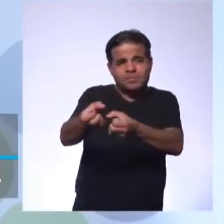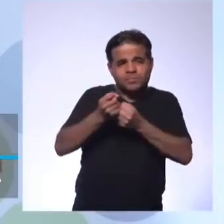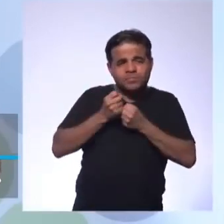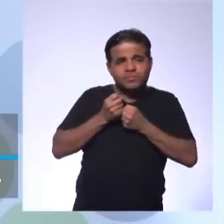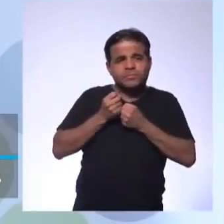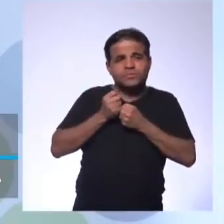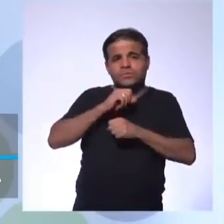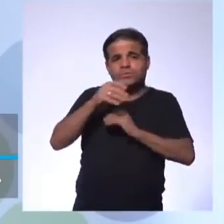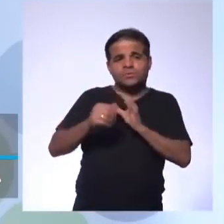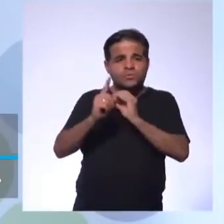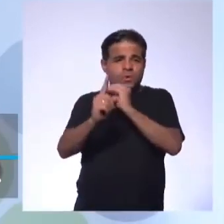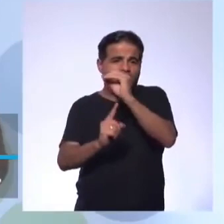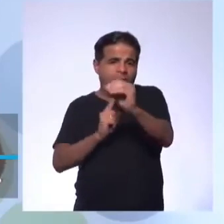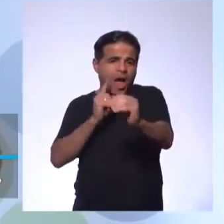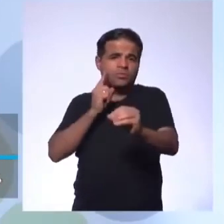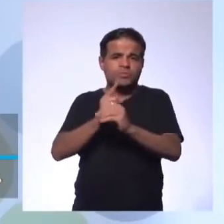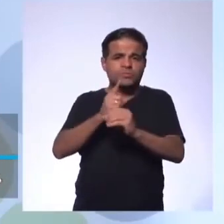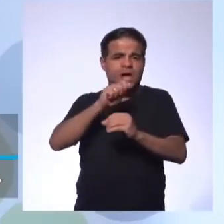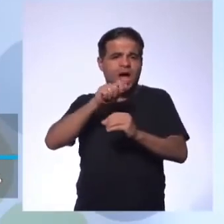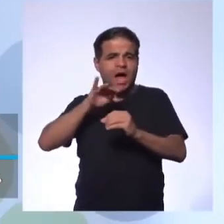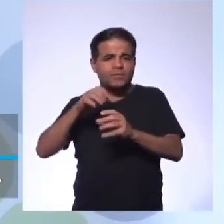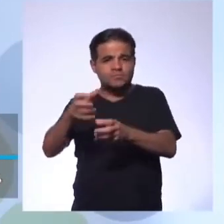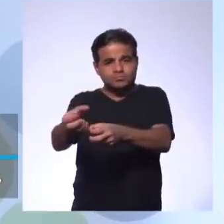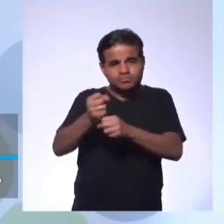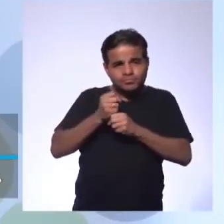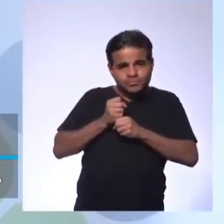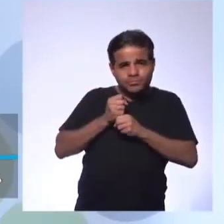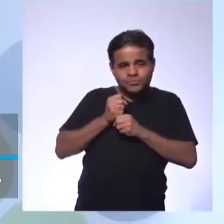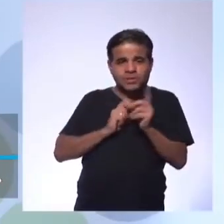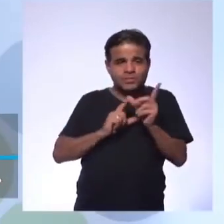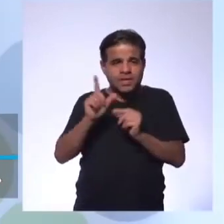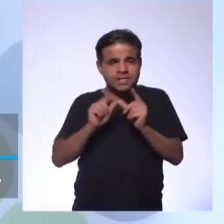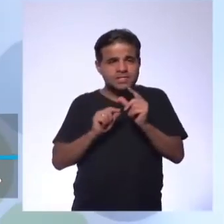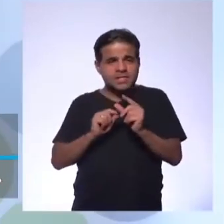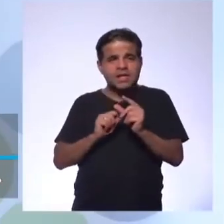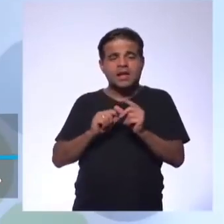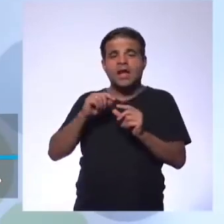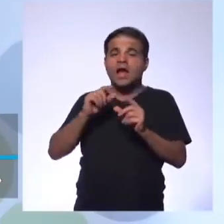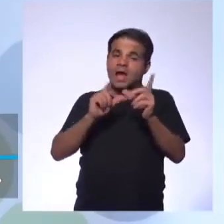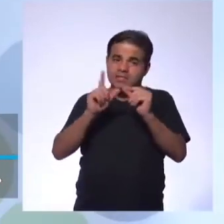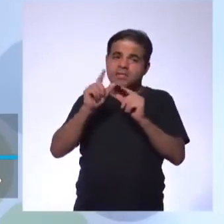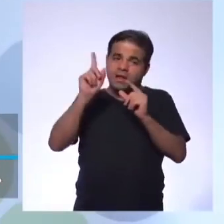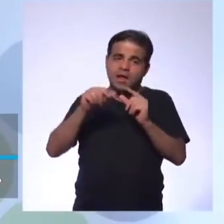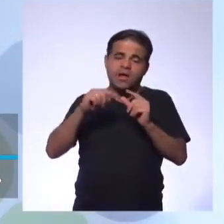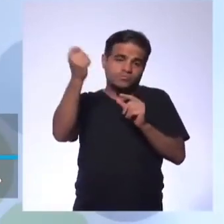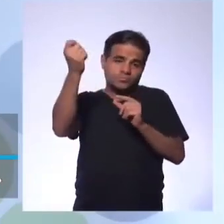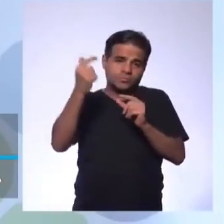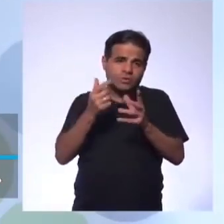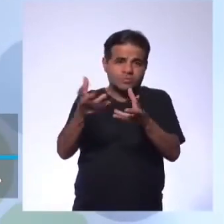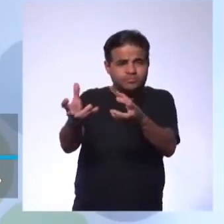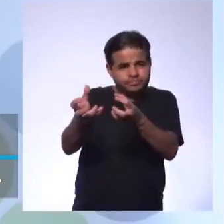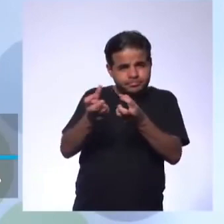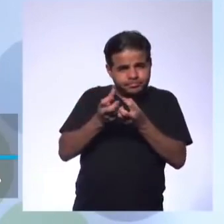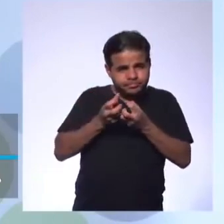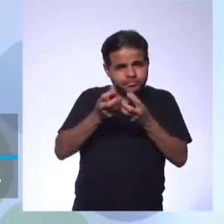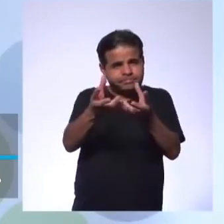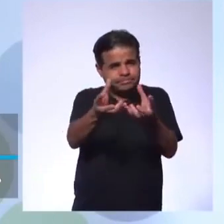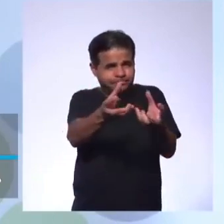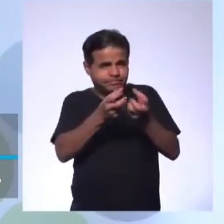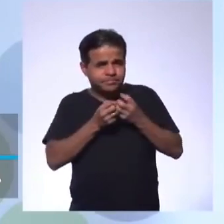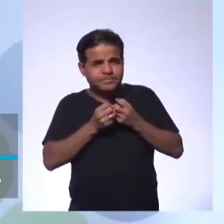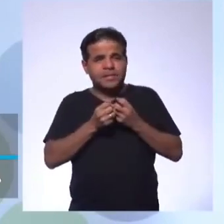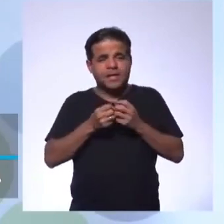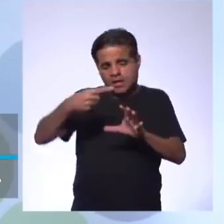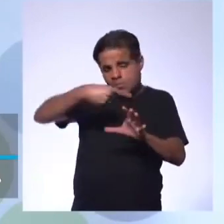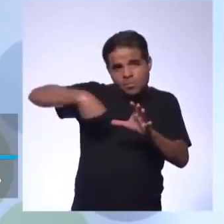todos os átomos ao redor do Sol, ele puxa para si da estrela, que é a estrela, né? A estrela é um Sol. E aí vai puxando. E aí fica